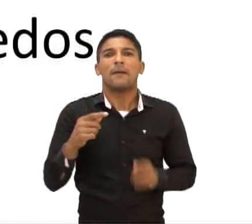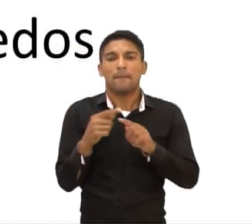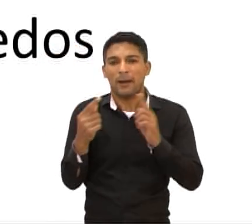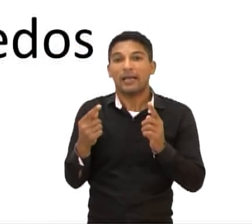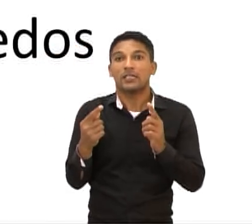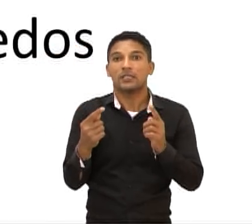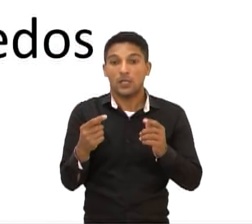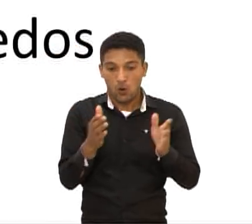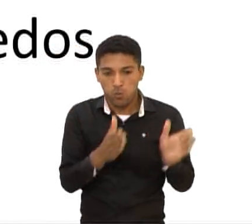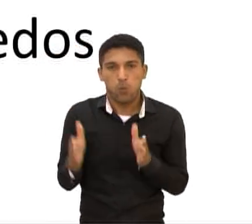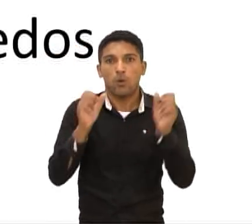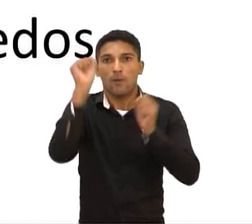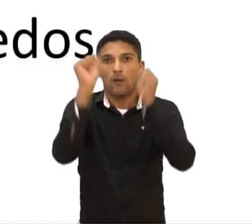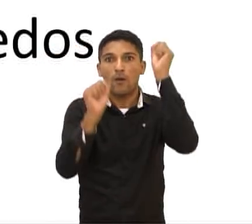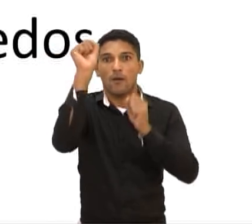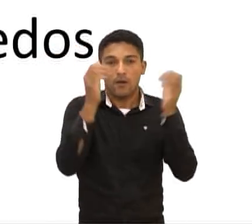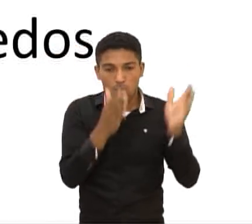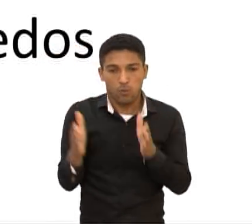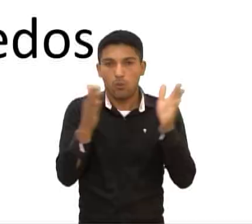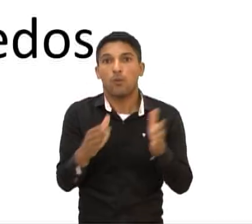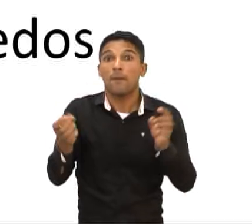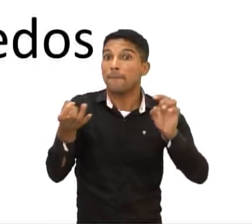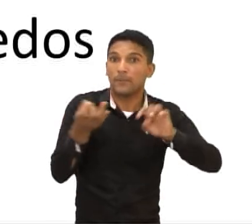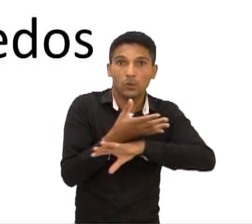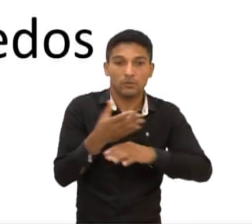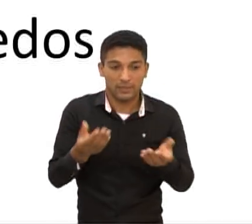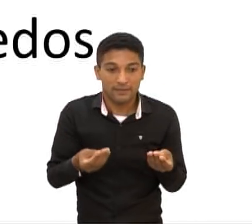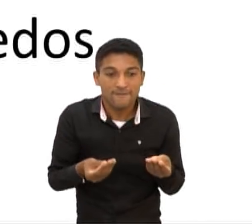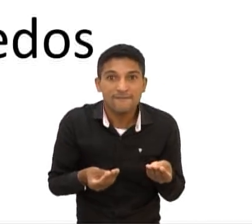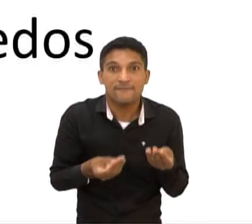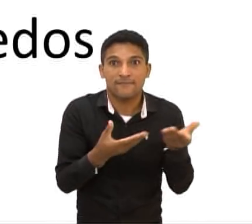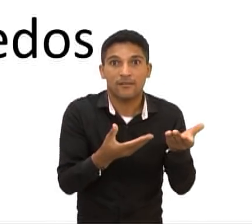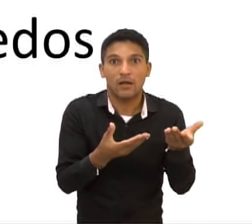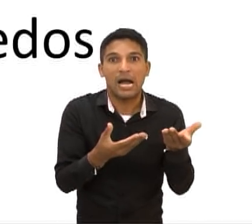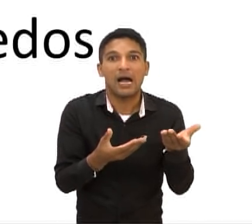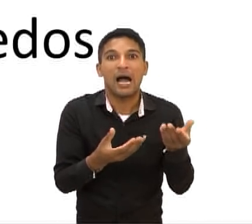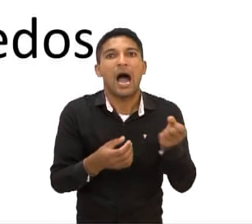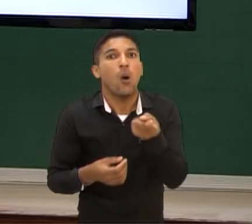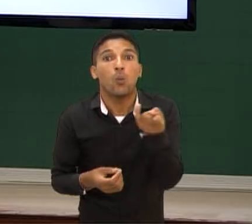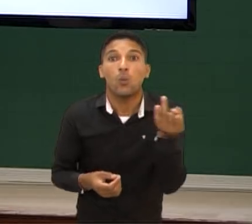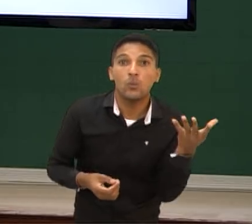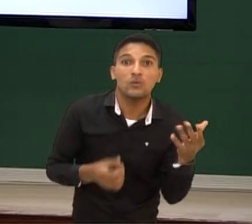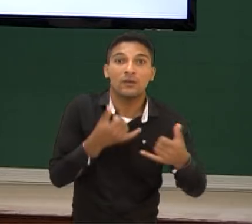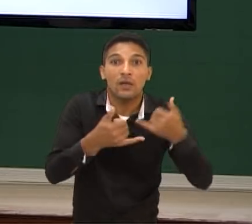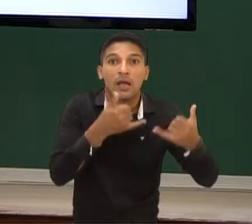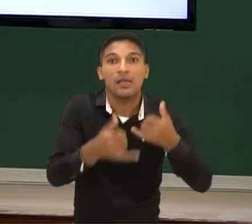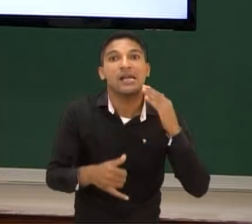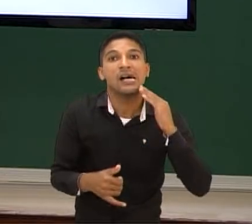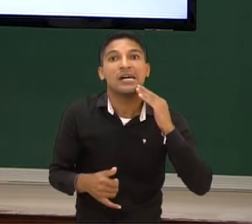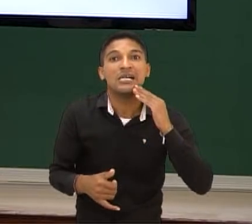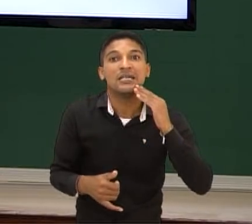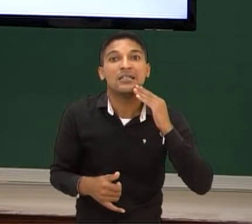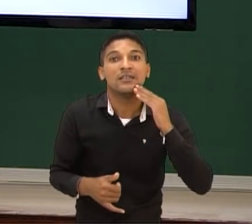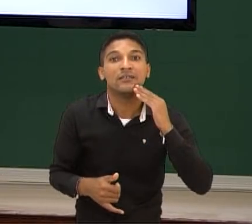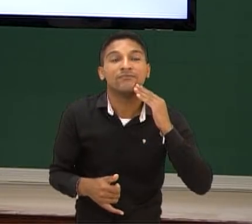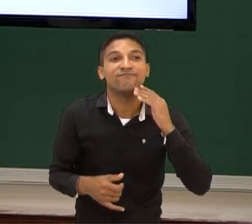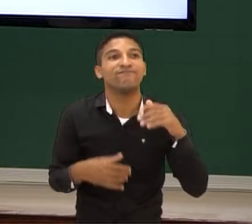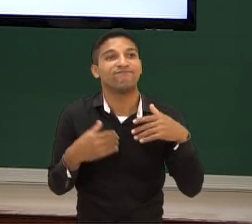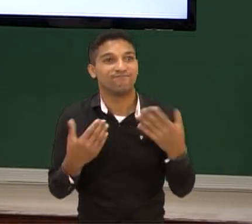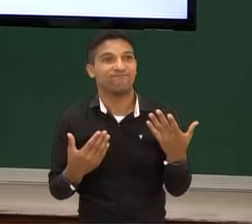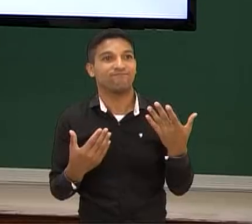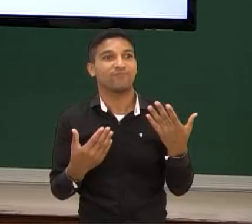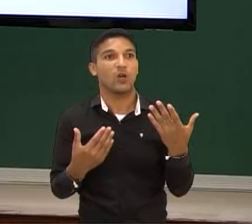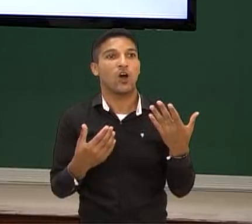esses 75, né, a 1/6 dos brinquedos que foram produzidos. E ele pergunta o seguinte: qual o valor